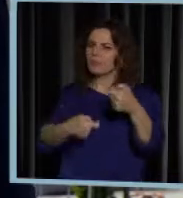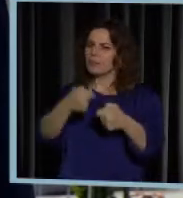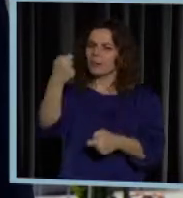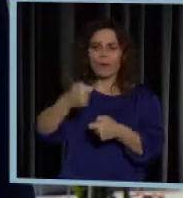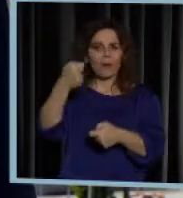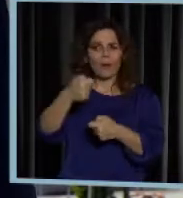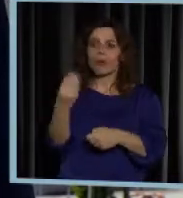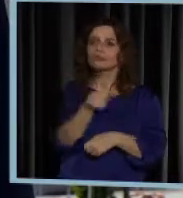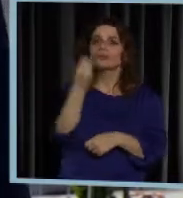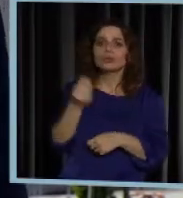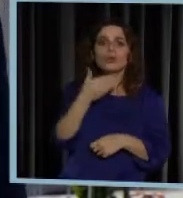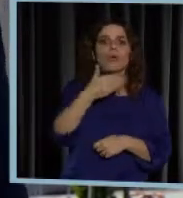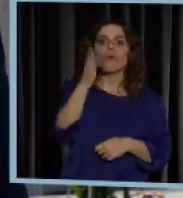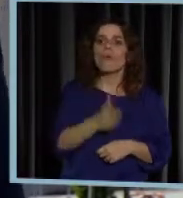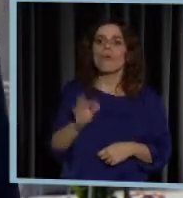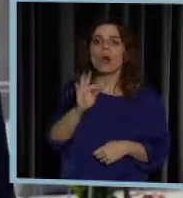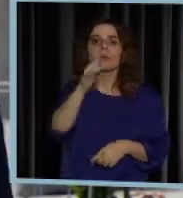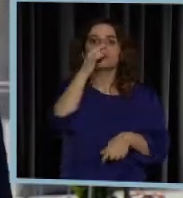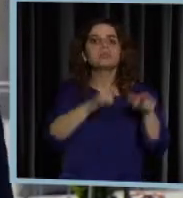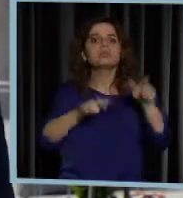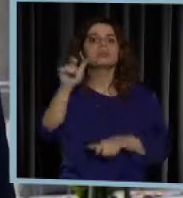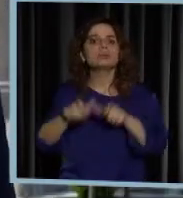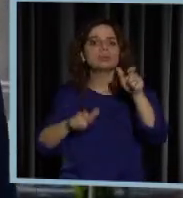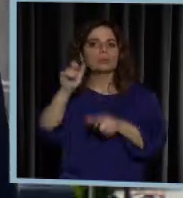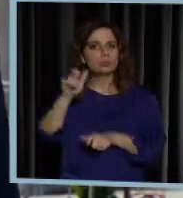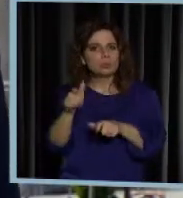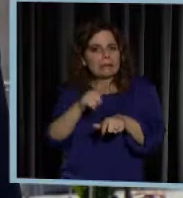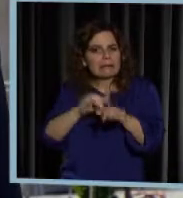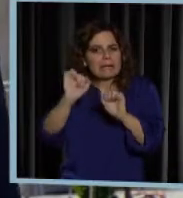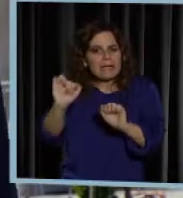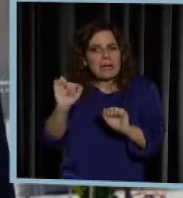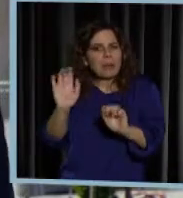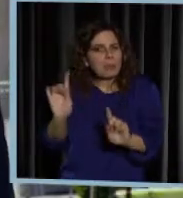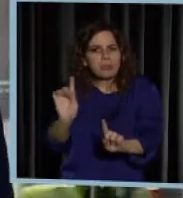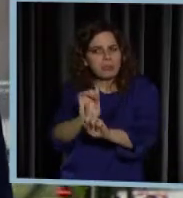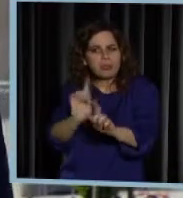juventude que representava cerca de um quarto da população, apesar disso,